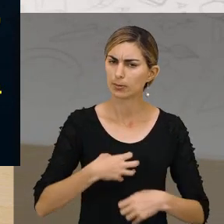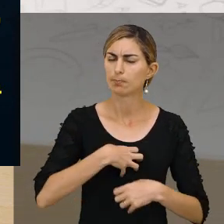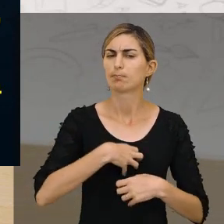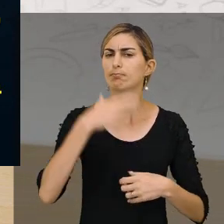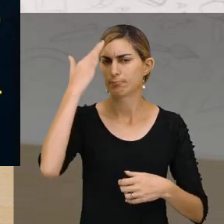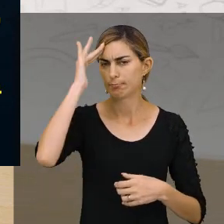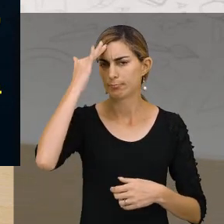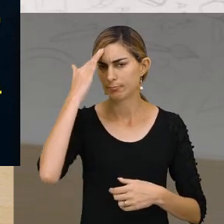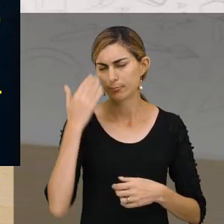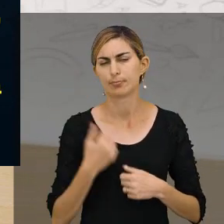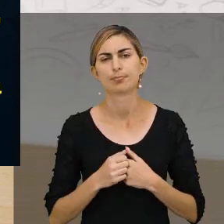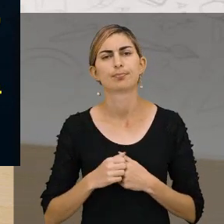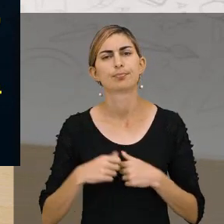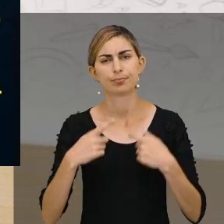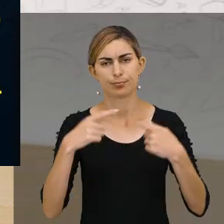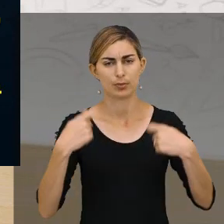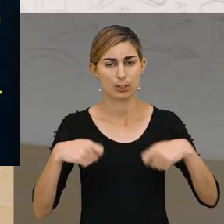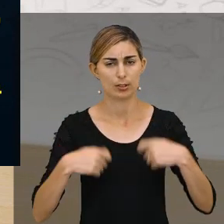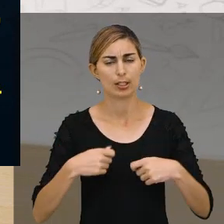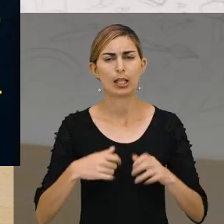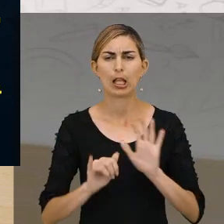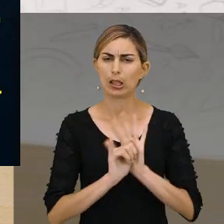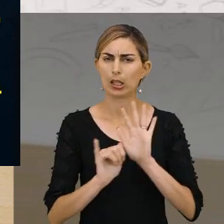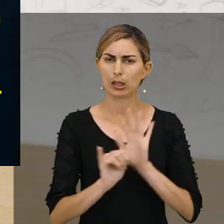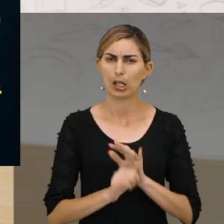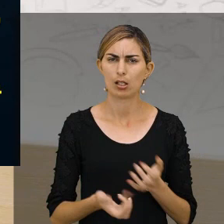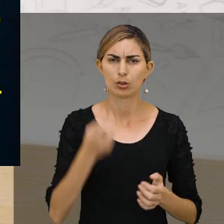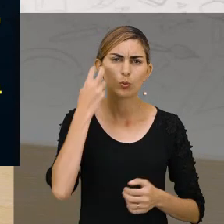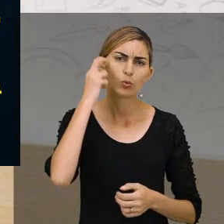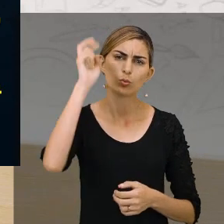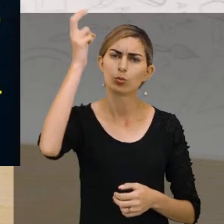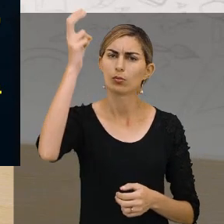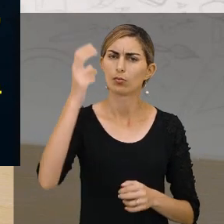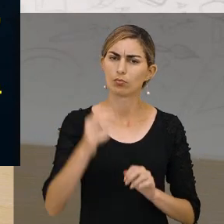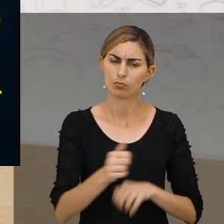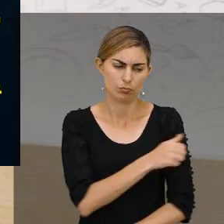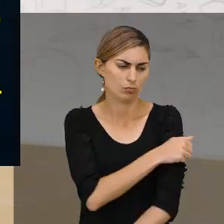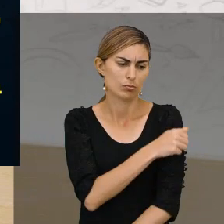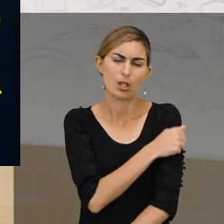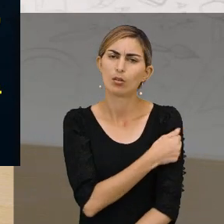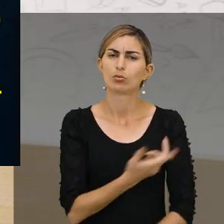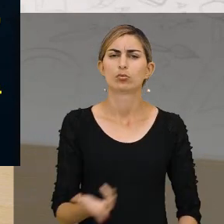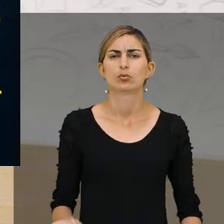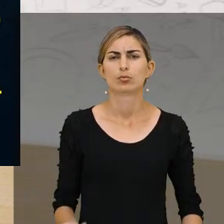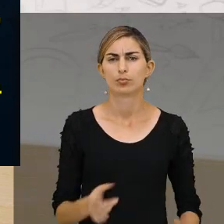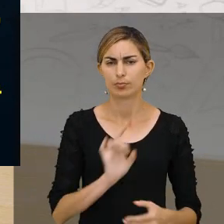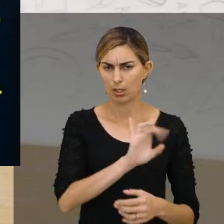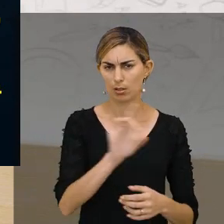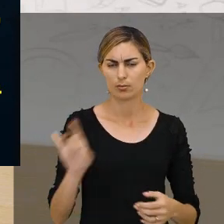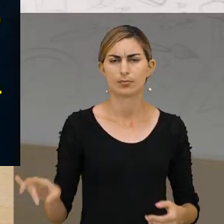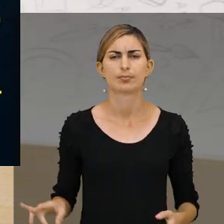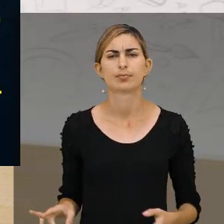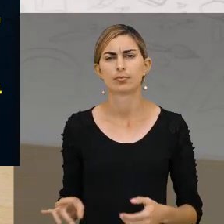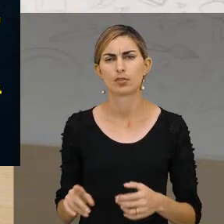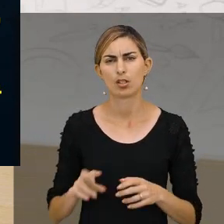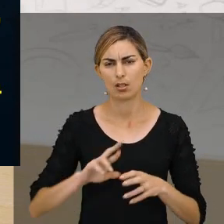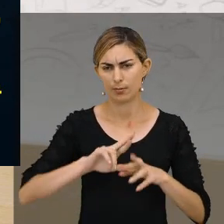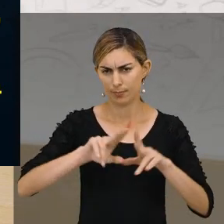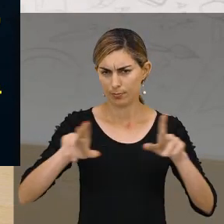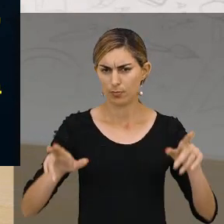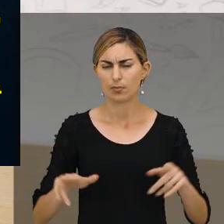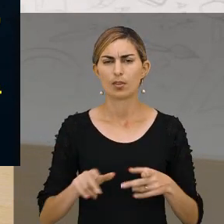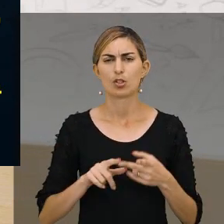a essa necessidade. E da identidade cultural desses alunos. Então, esses são